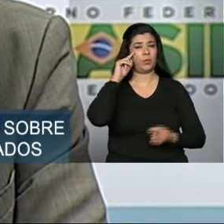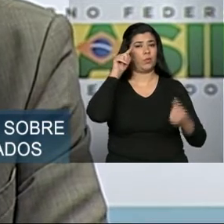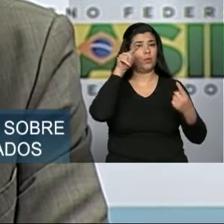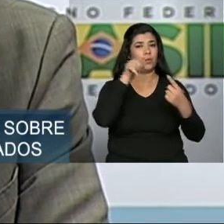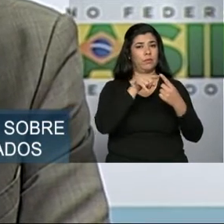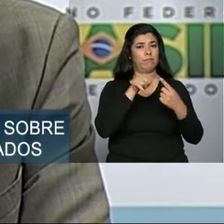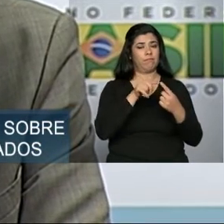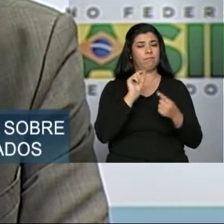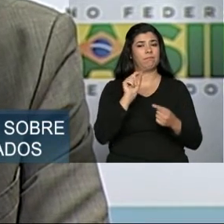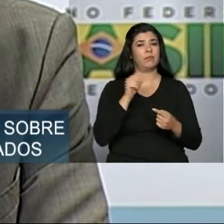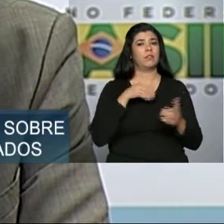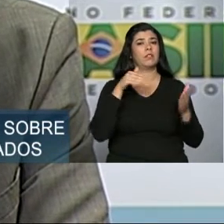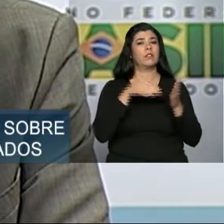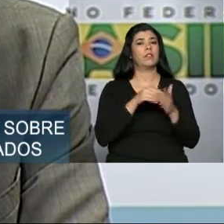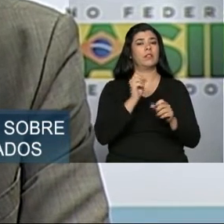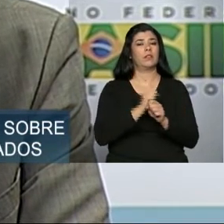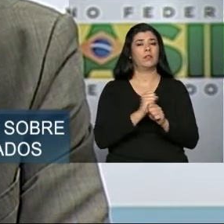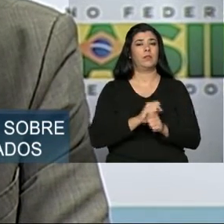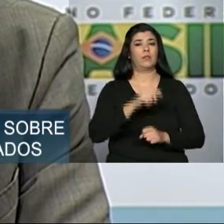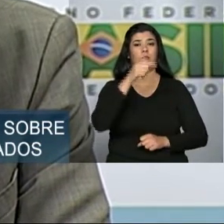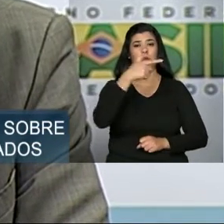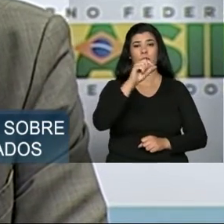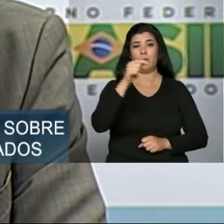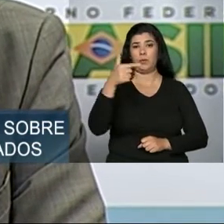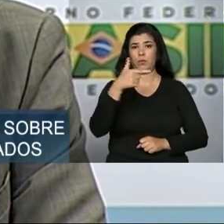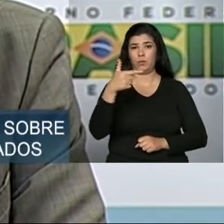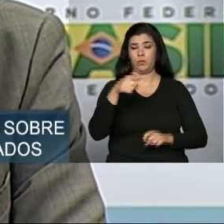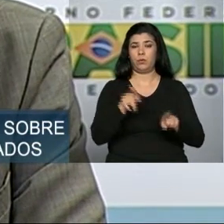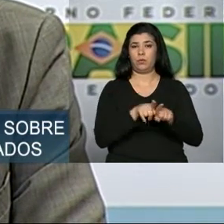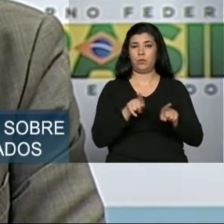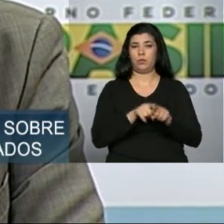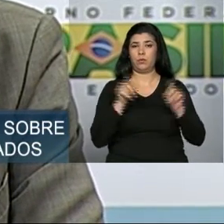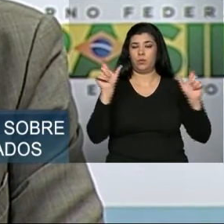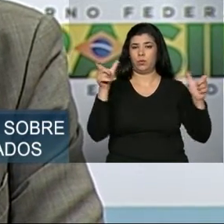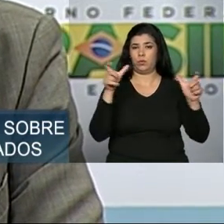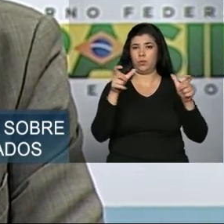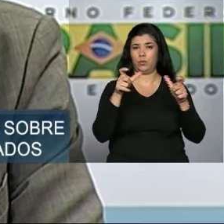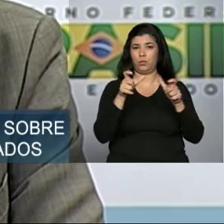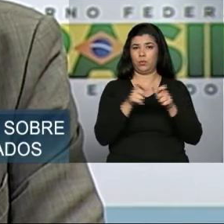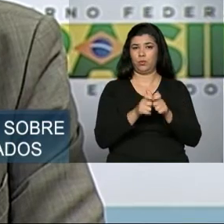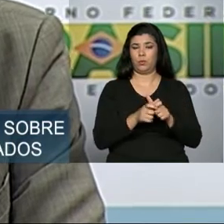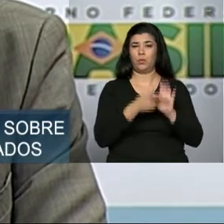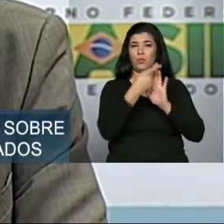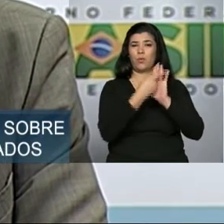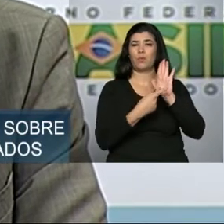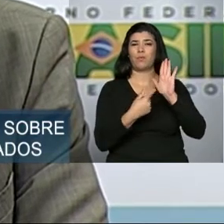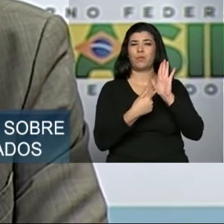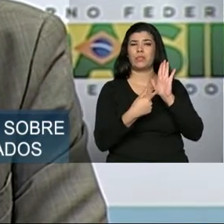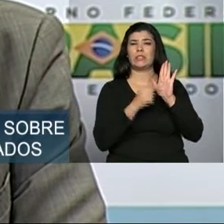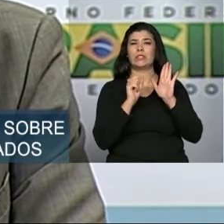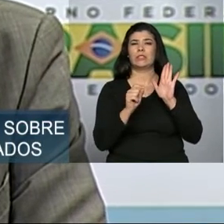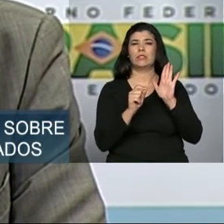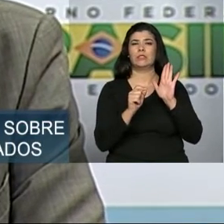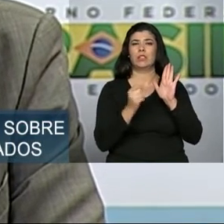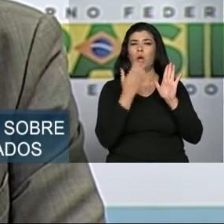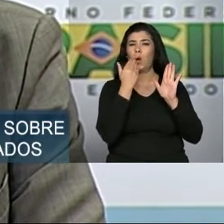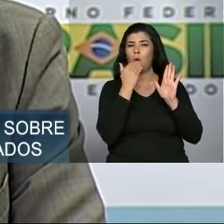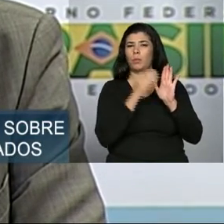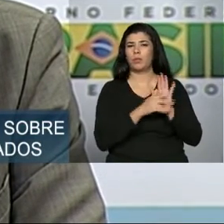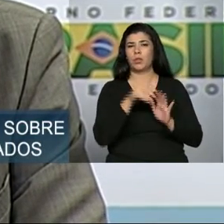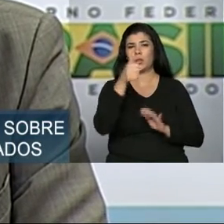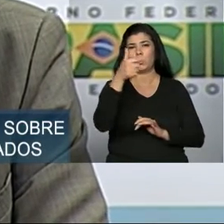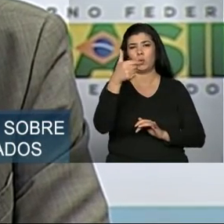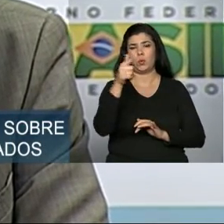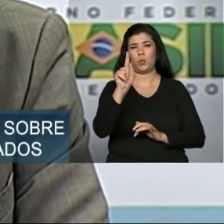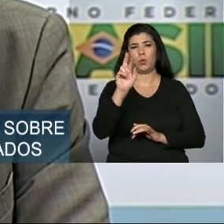nossa grande meta até 2022 é fazer uma redução desse padrão de consumo de sal diário de 12